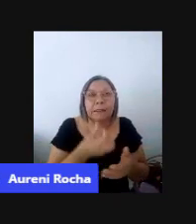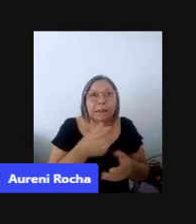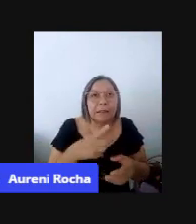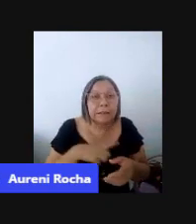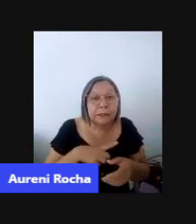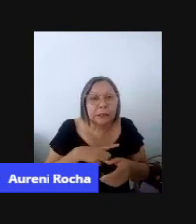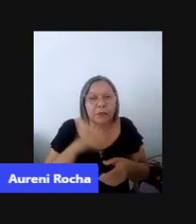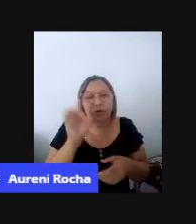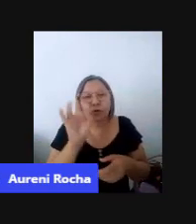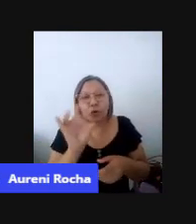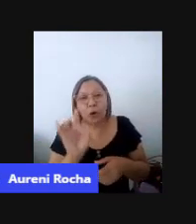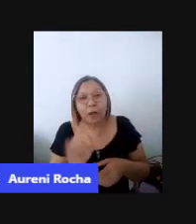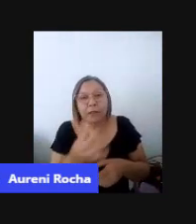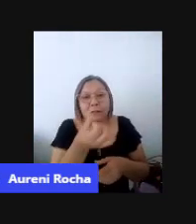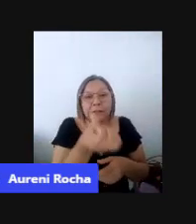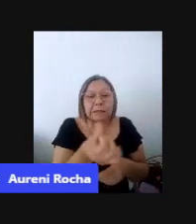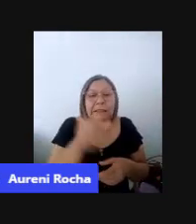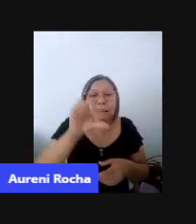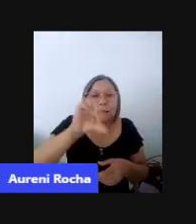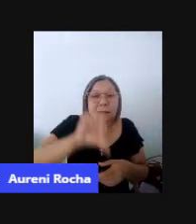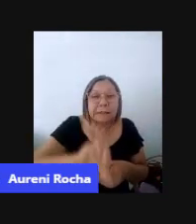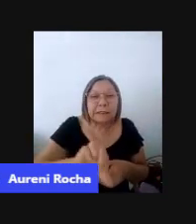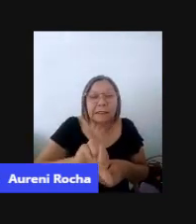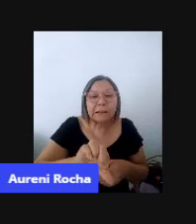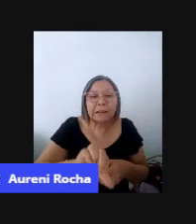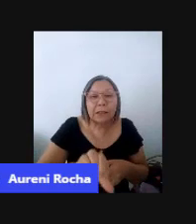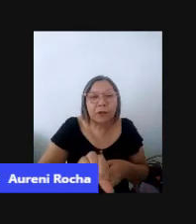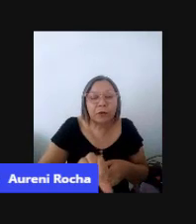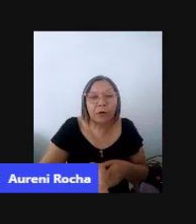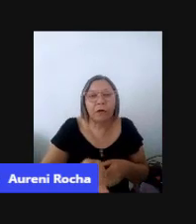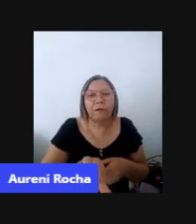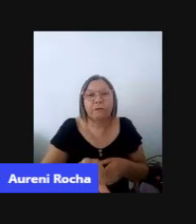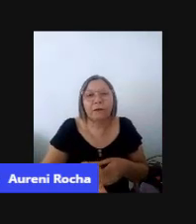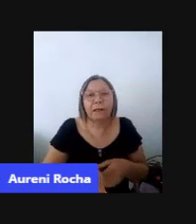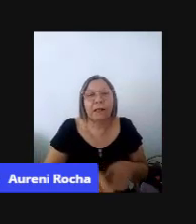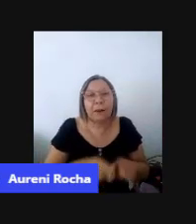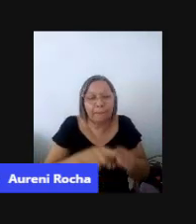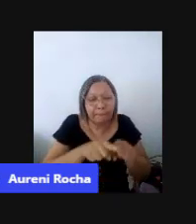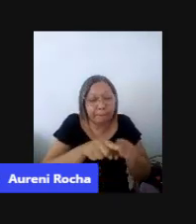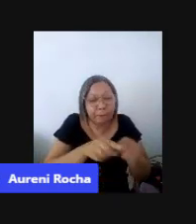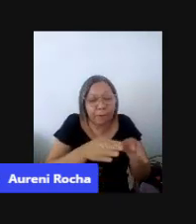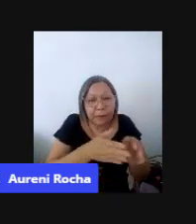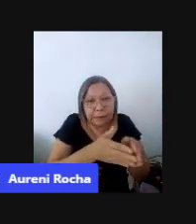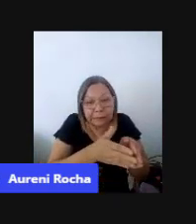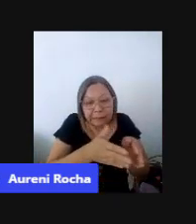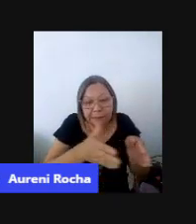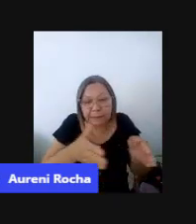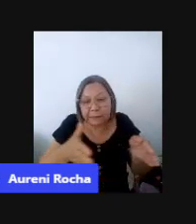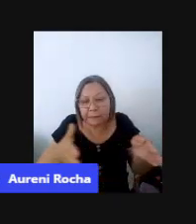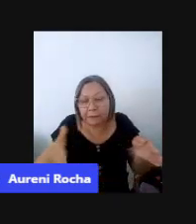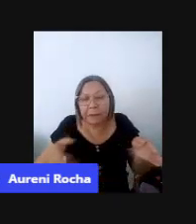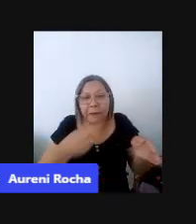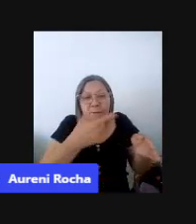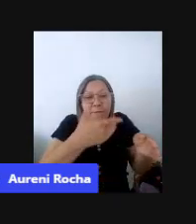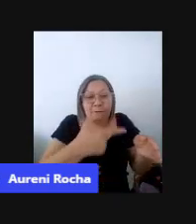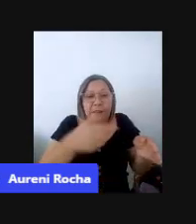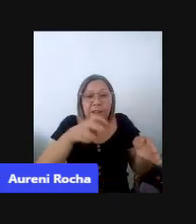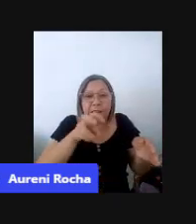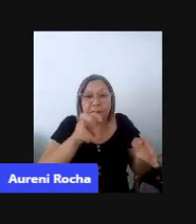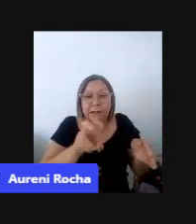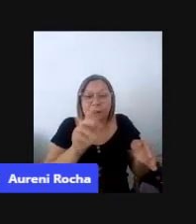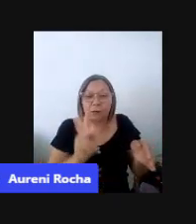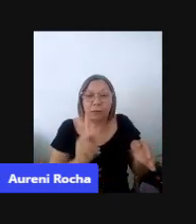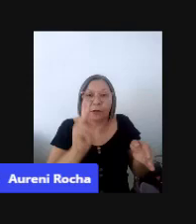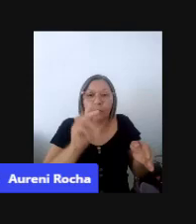69 fragmentos de mais de 25 quilômetros quadrados que existiam ainda no Mato Grosso